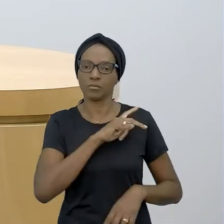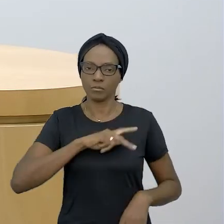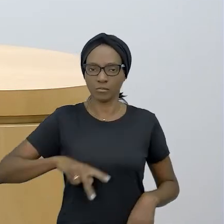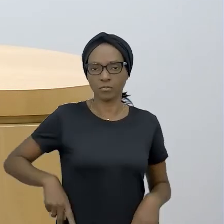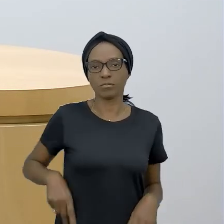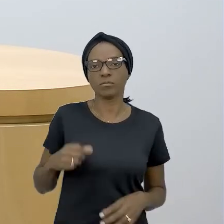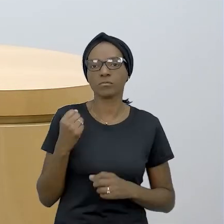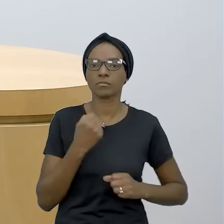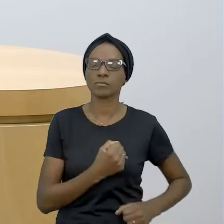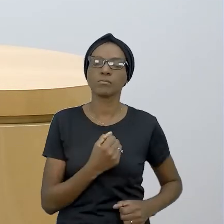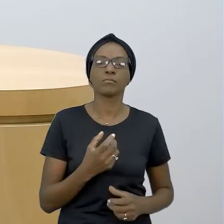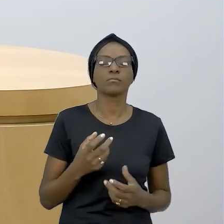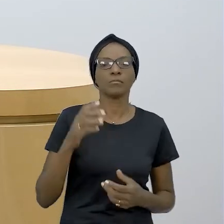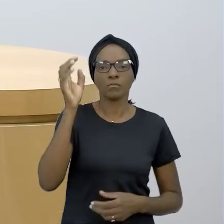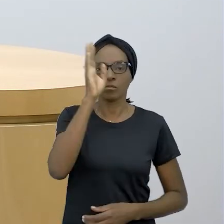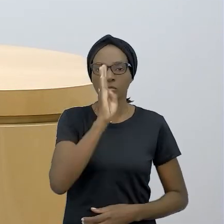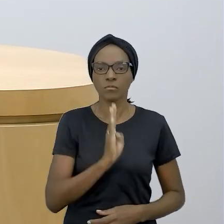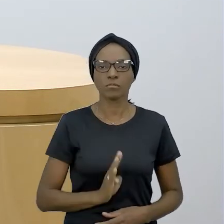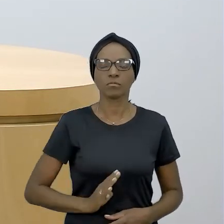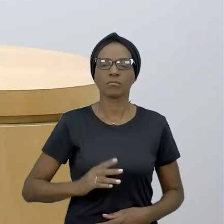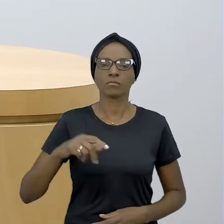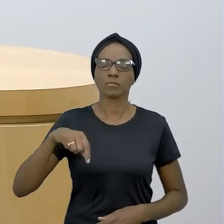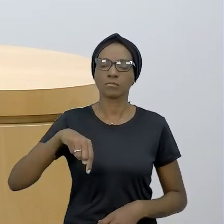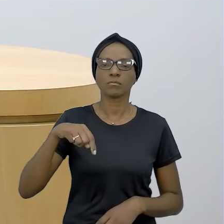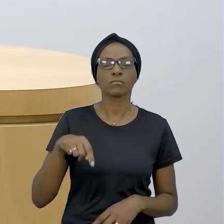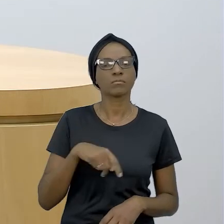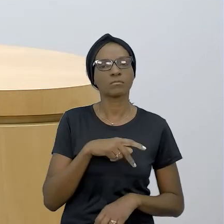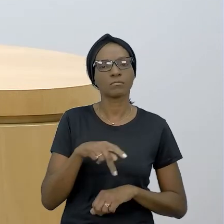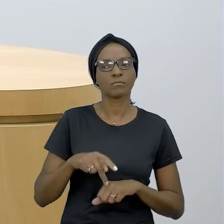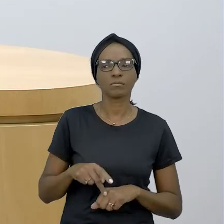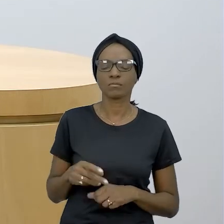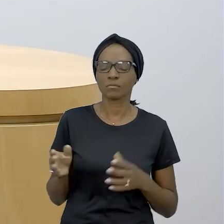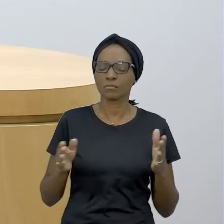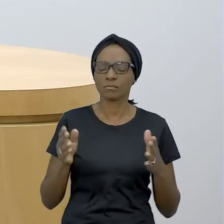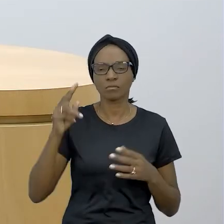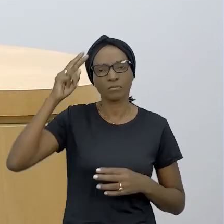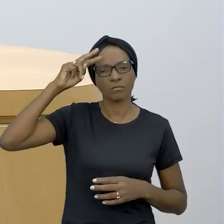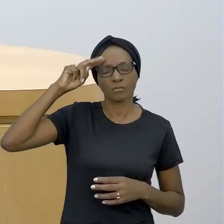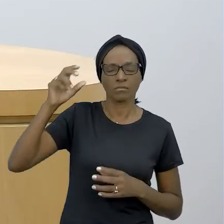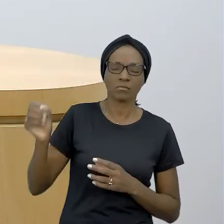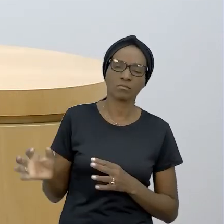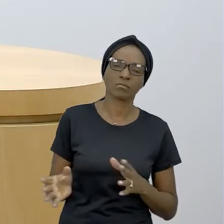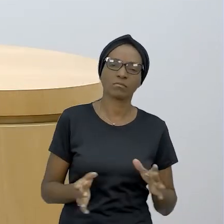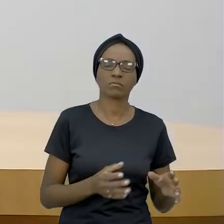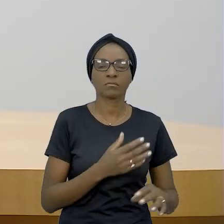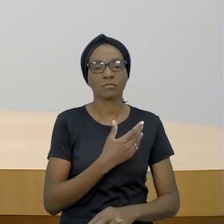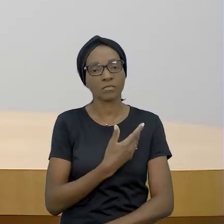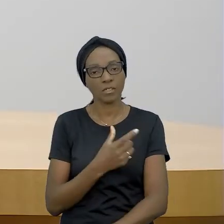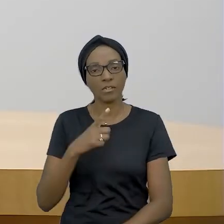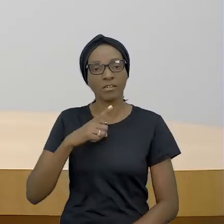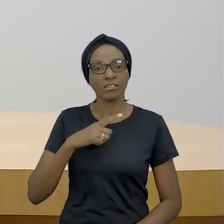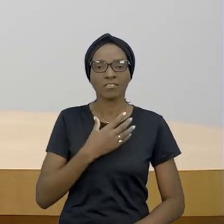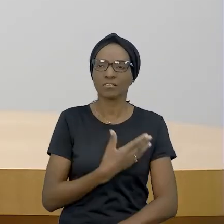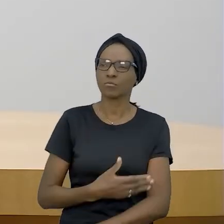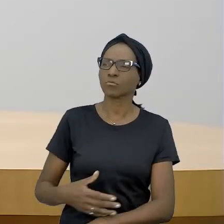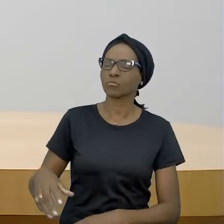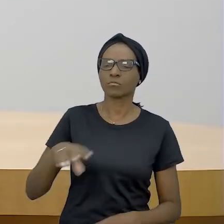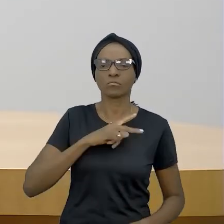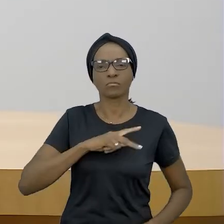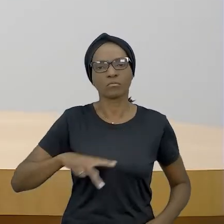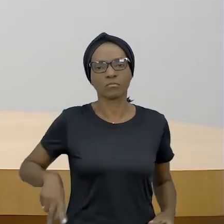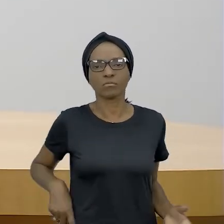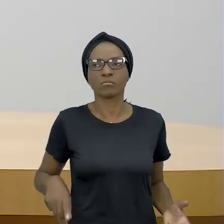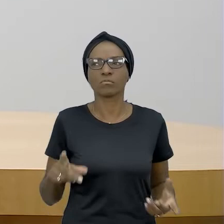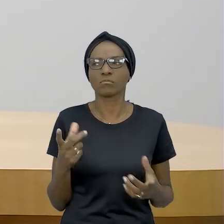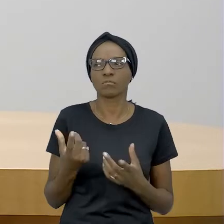aí, o Brasil é um país que, ao longo da história, tem uma tradição presidencialista muito